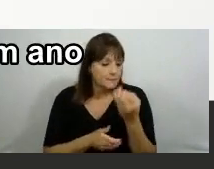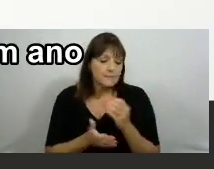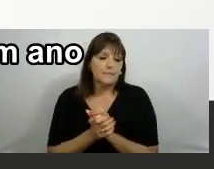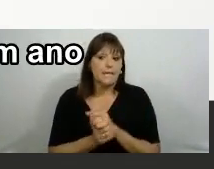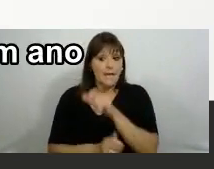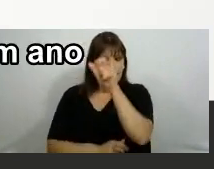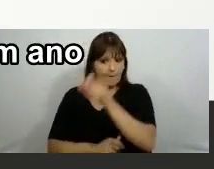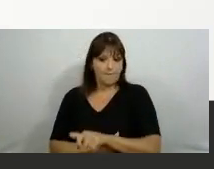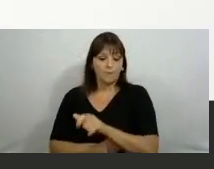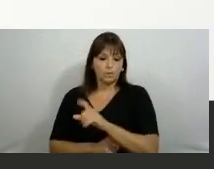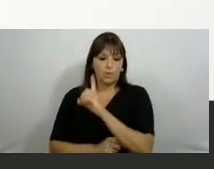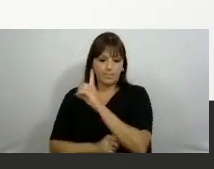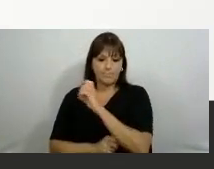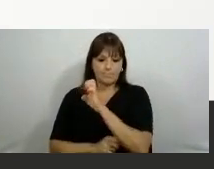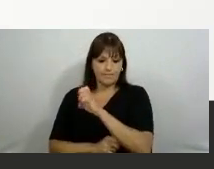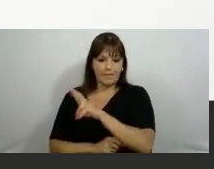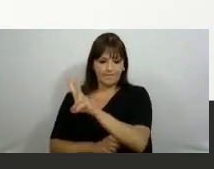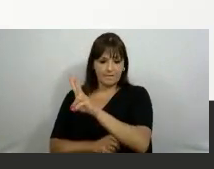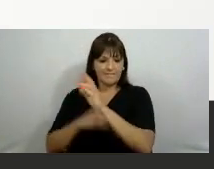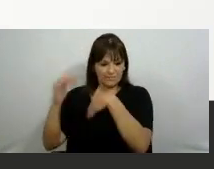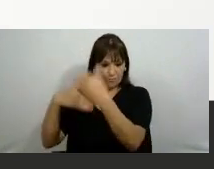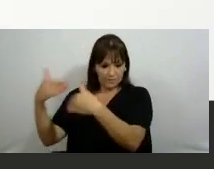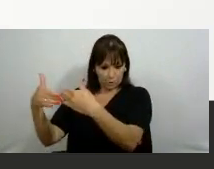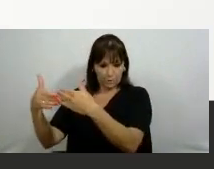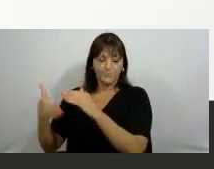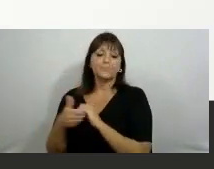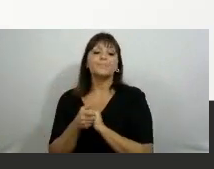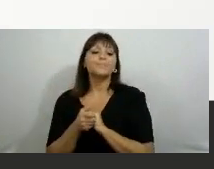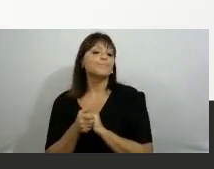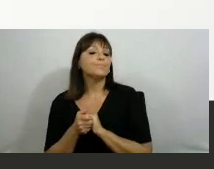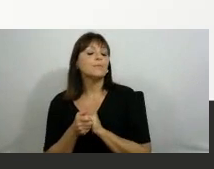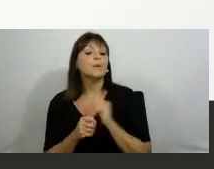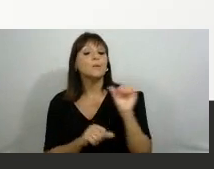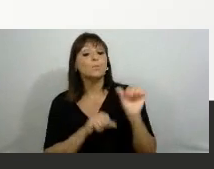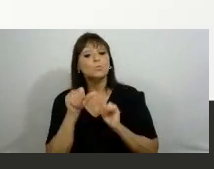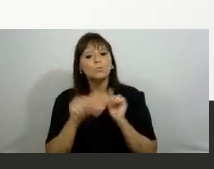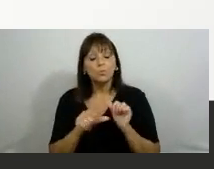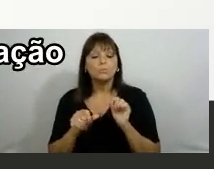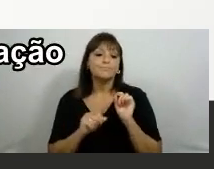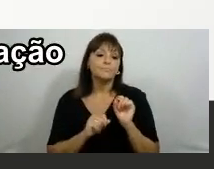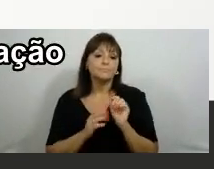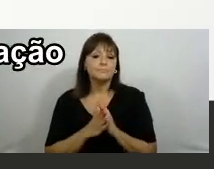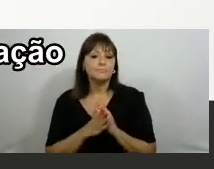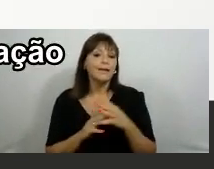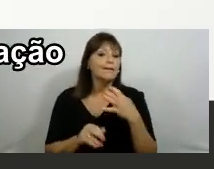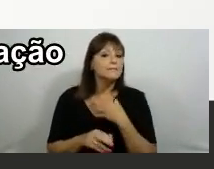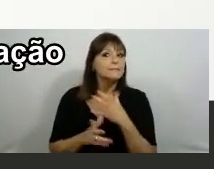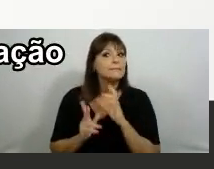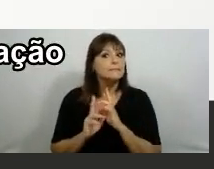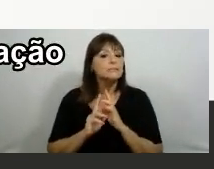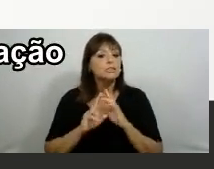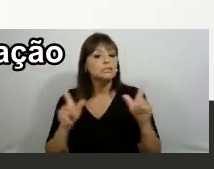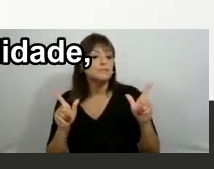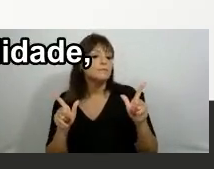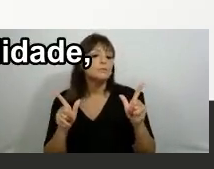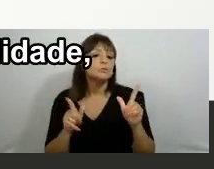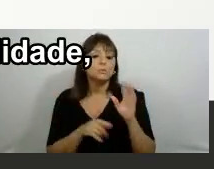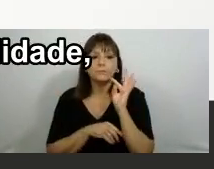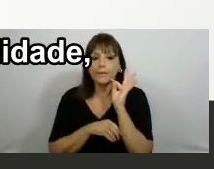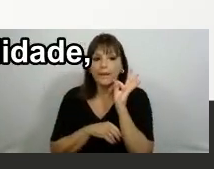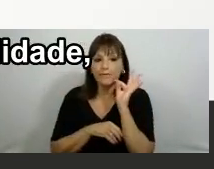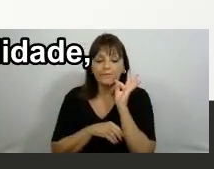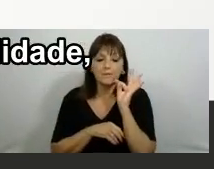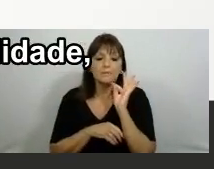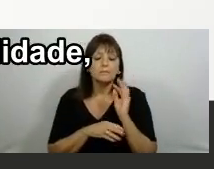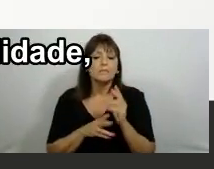que mudou depois desse 1 ano para lá? A sensação de divisão de tarefa, né? Eu já recebo uma documentação